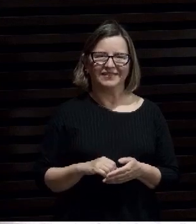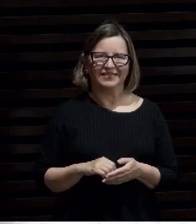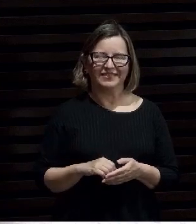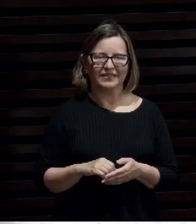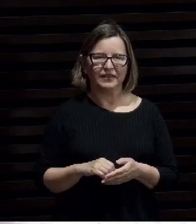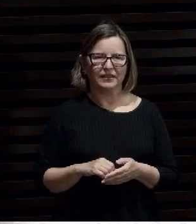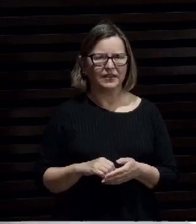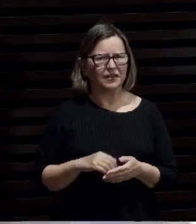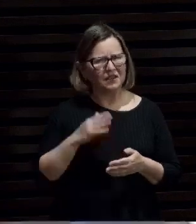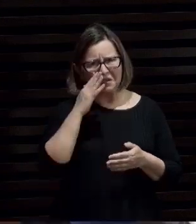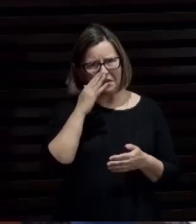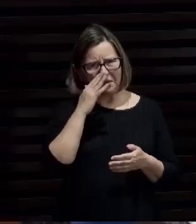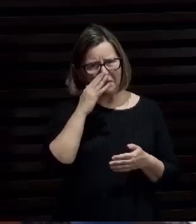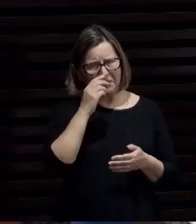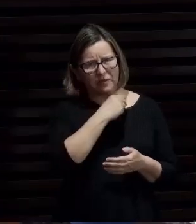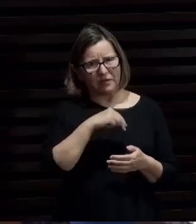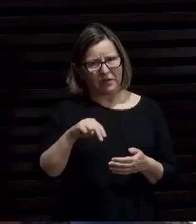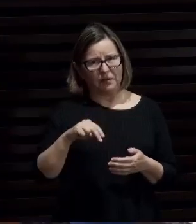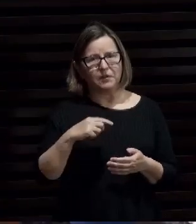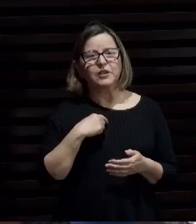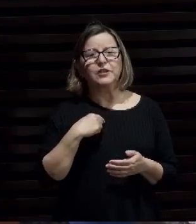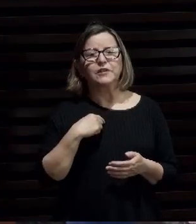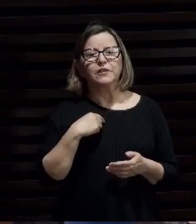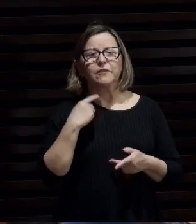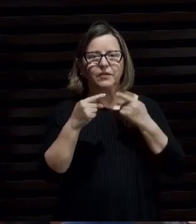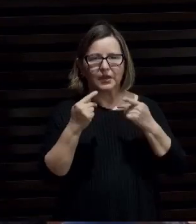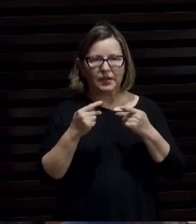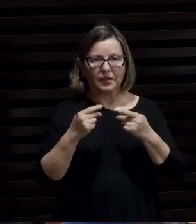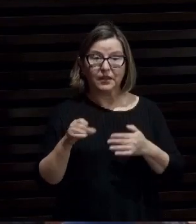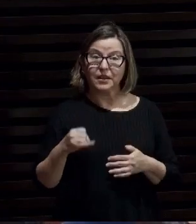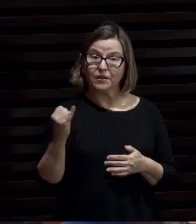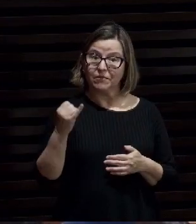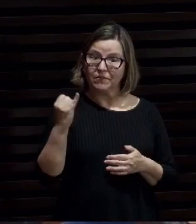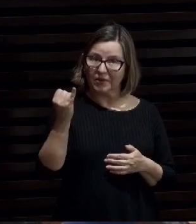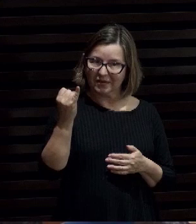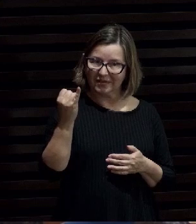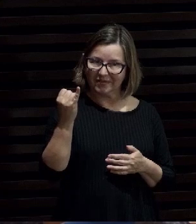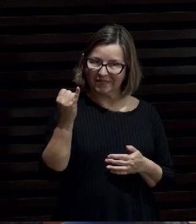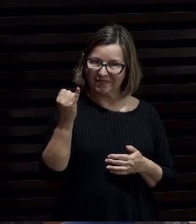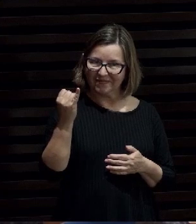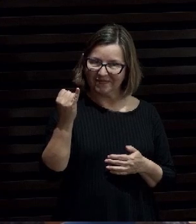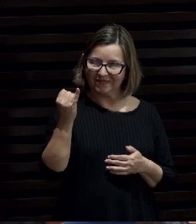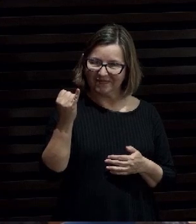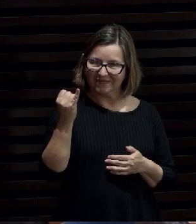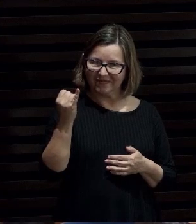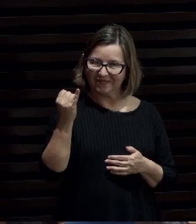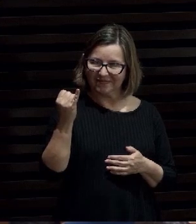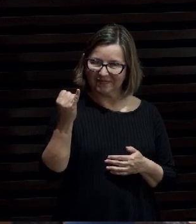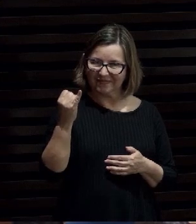não te admires, Nicodemos, de eu te dizer importa-vos, no plural.